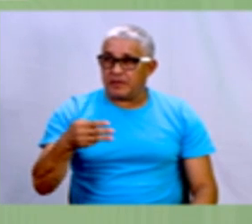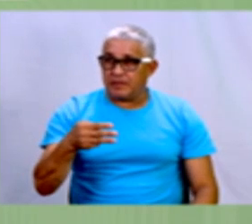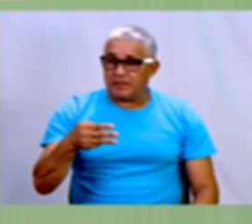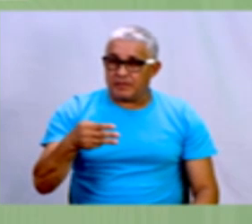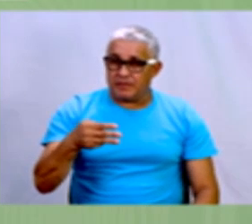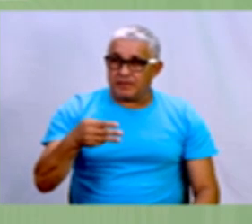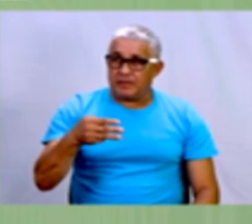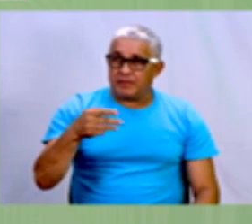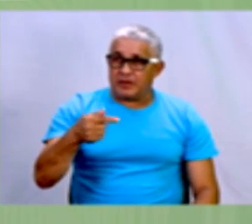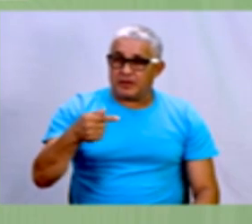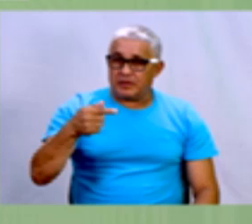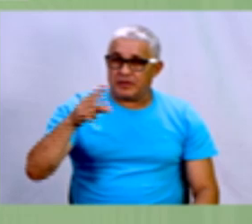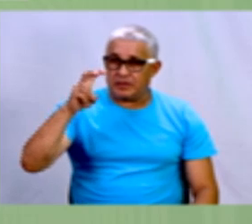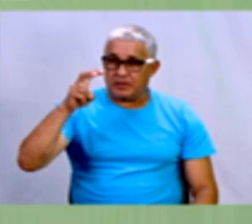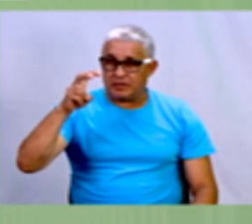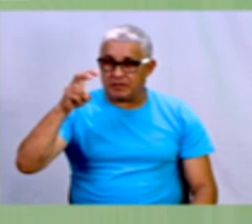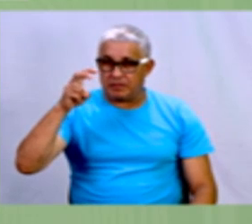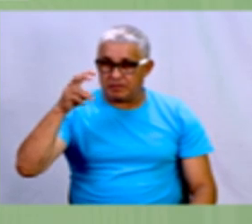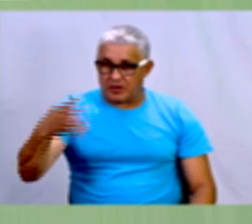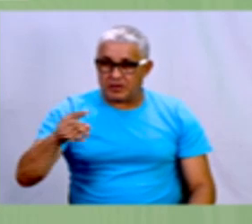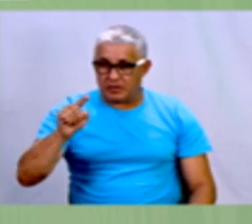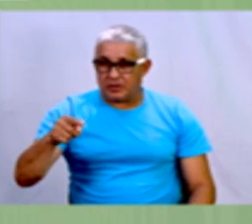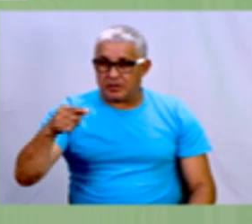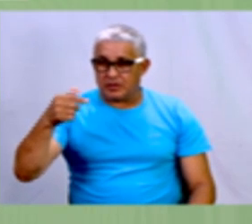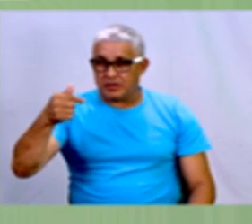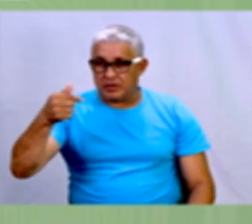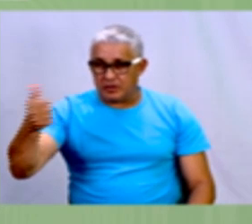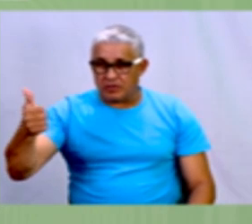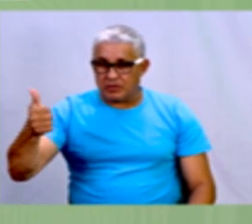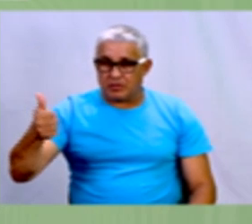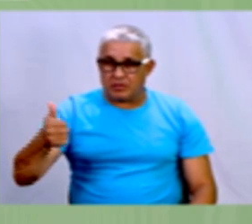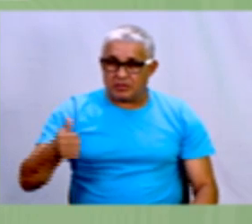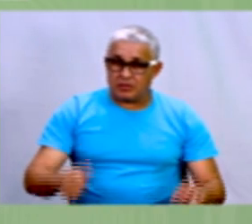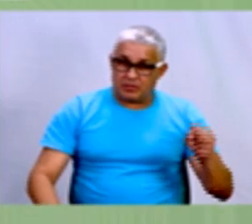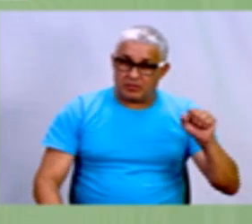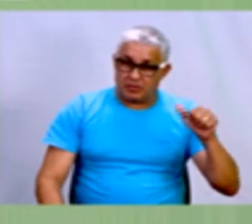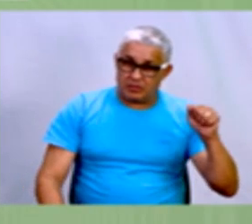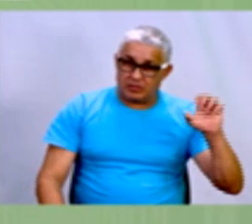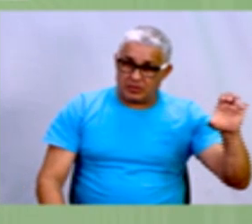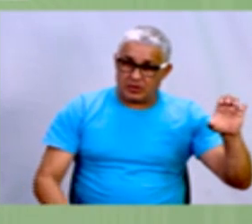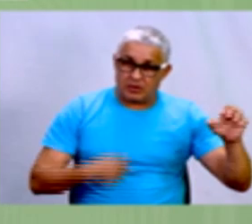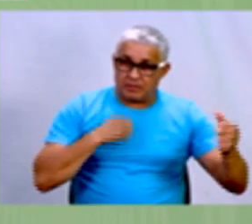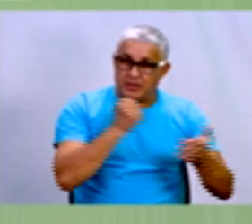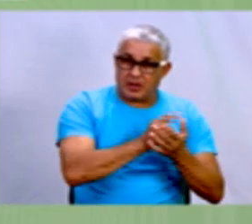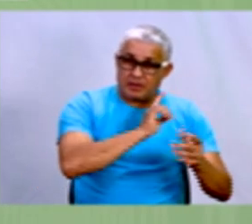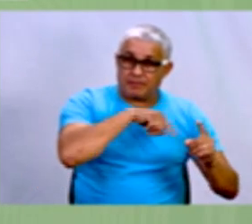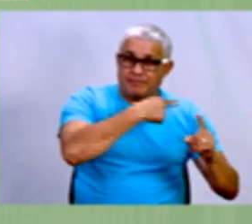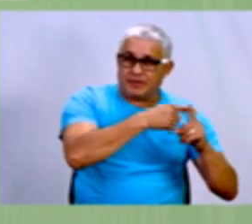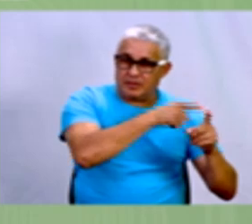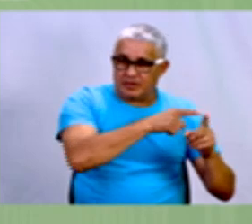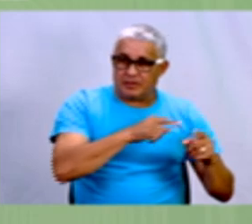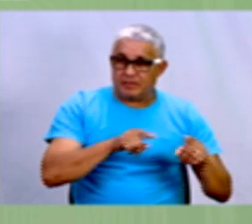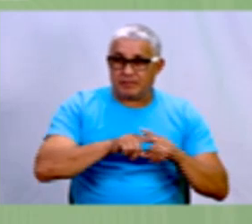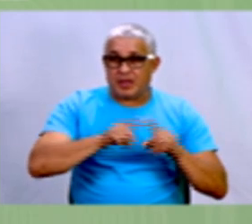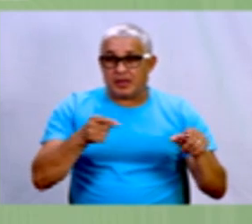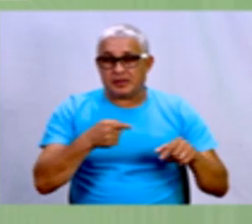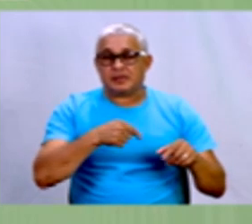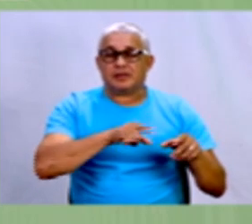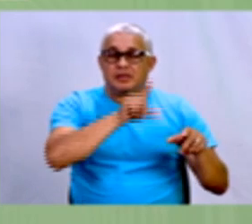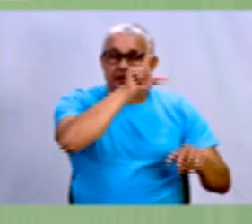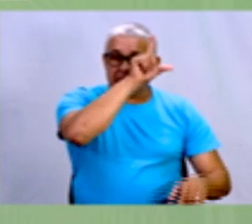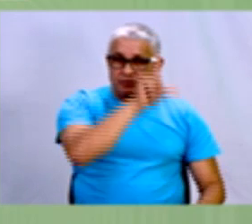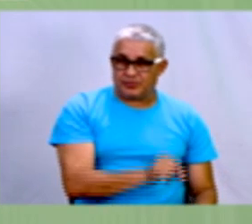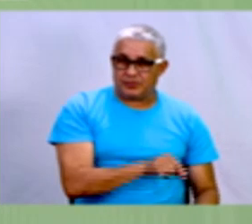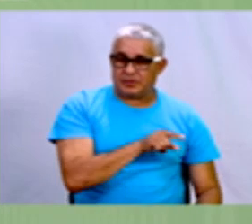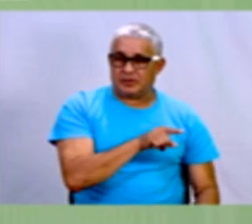3.154,71. Então, vocês já estão vendo que no sistema SAC eu paguei mais. Porém, eu amortizei mais também, ó. No sistema